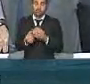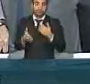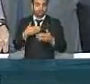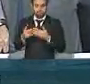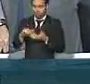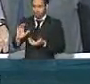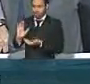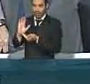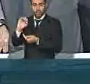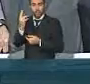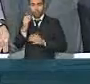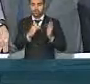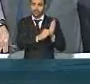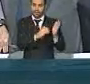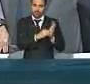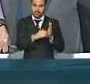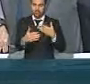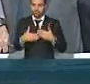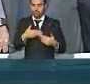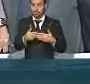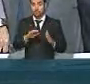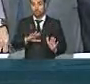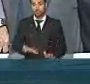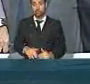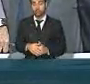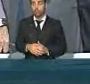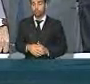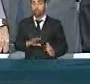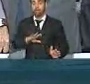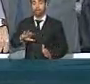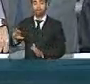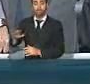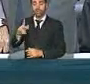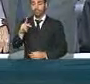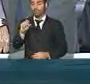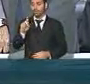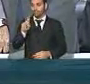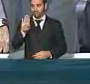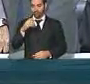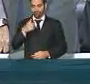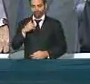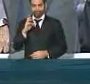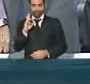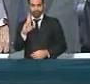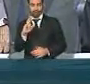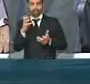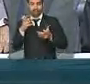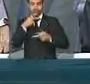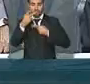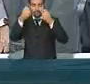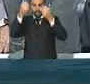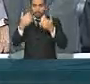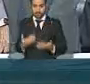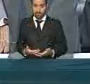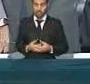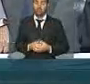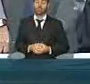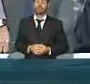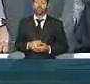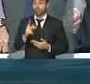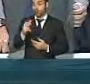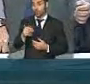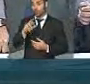deputados quanto do senado federal senador rena pelo psdb eu gostaria de fazer o novo senador romero